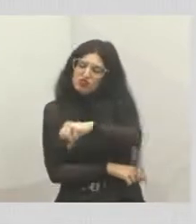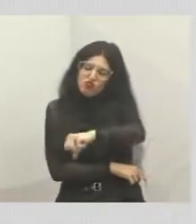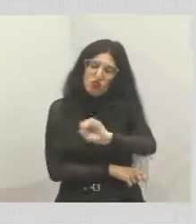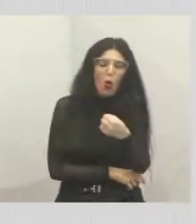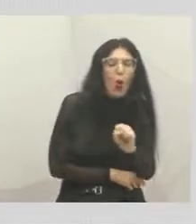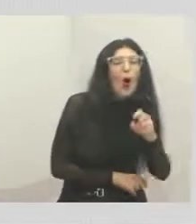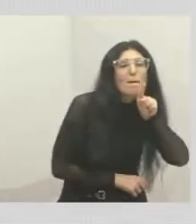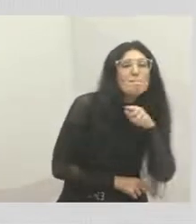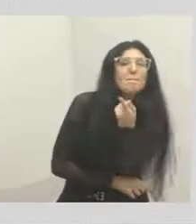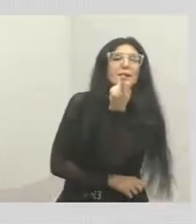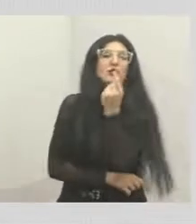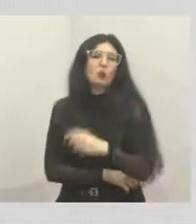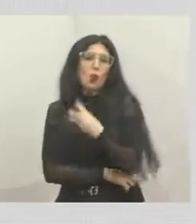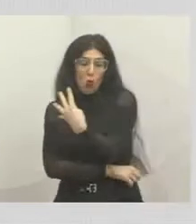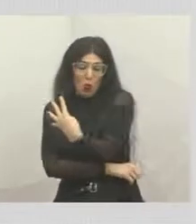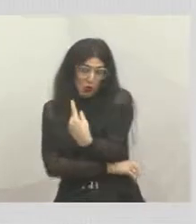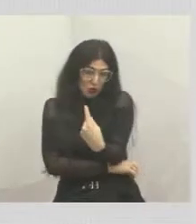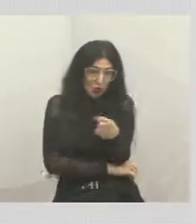2.598.000, a um percentual de